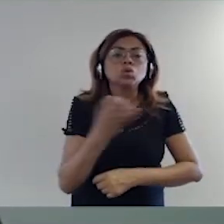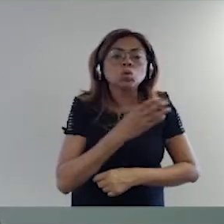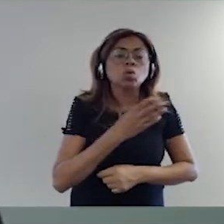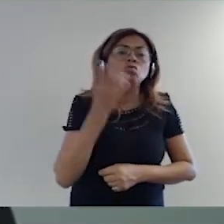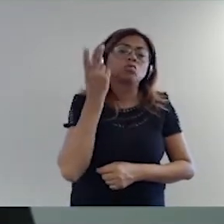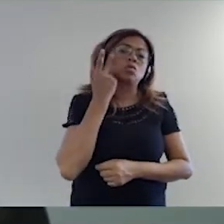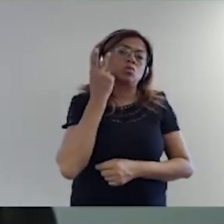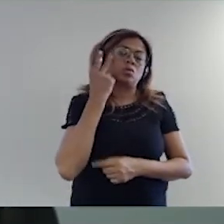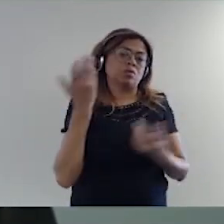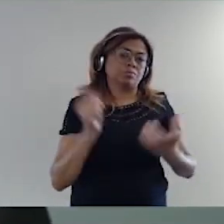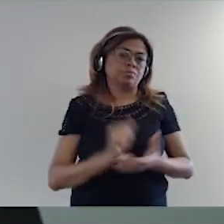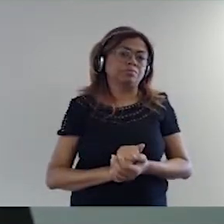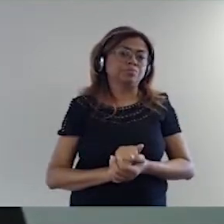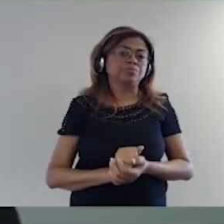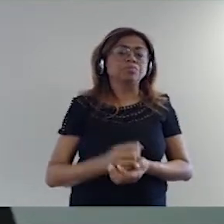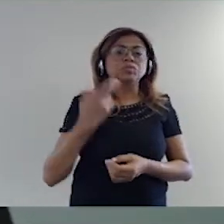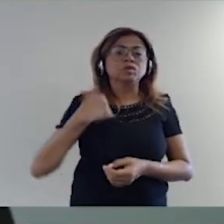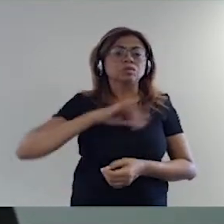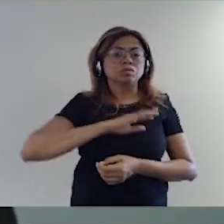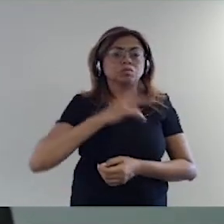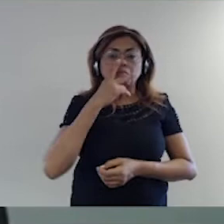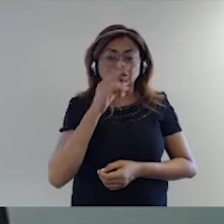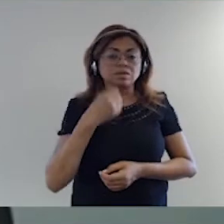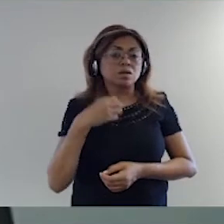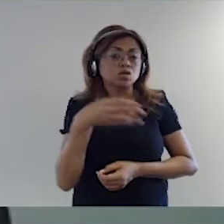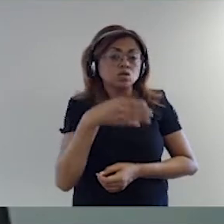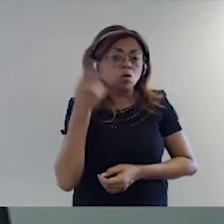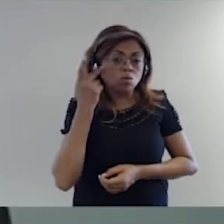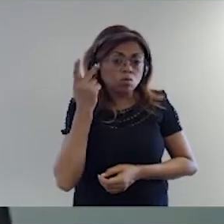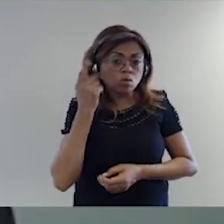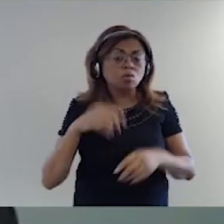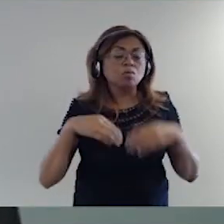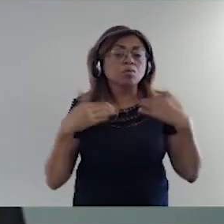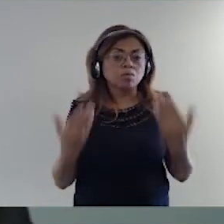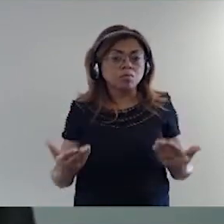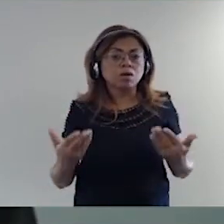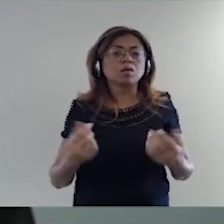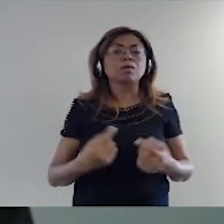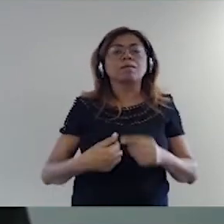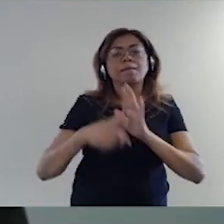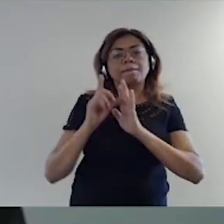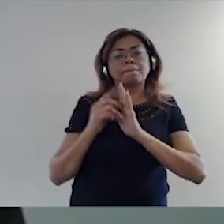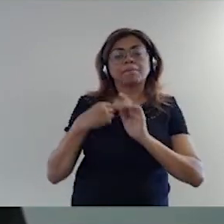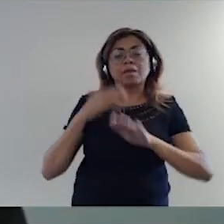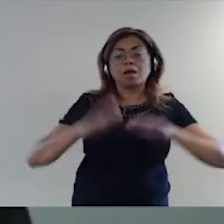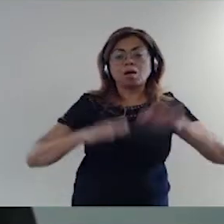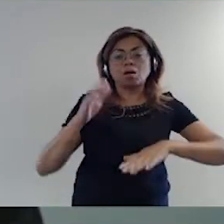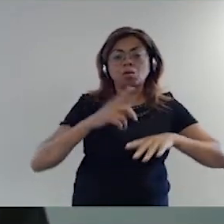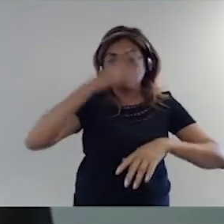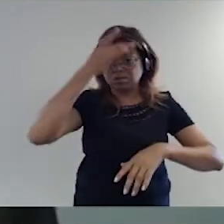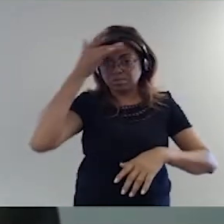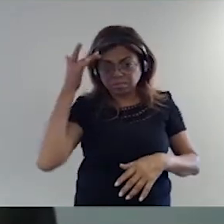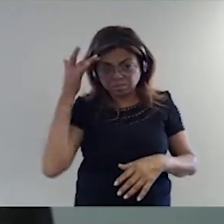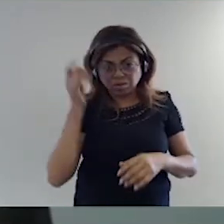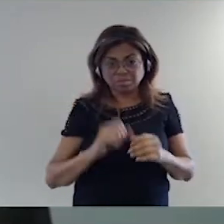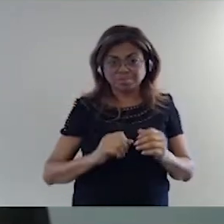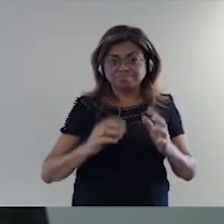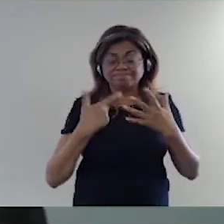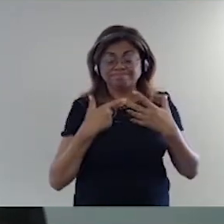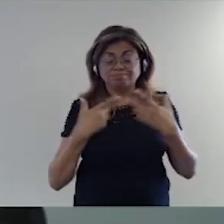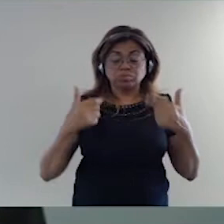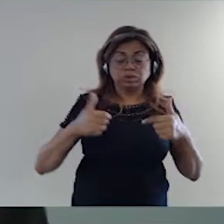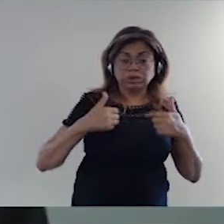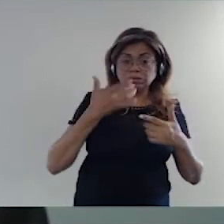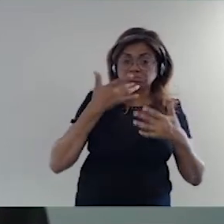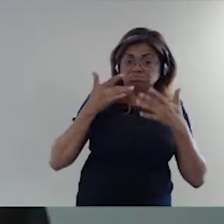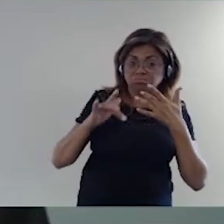normalidade. E essa nova normalidade nos parece que está havendo uma certa relutância, ainda que nós